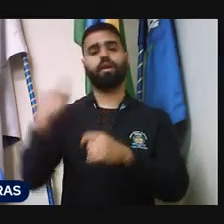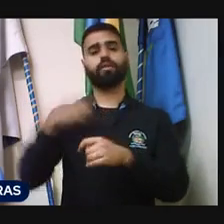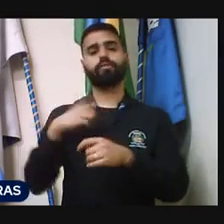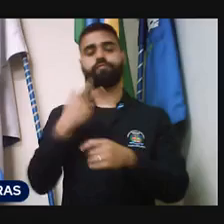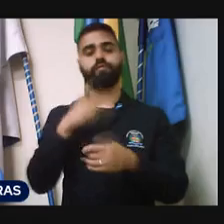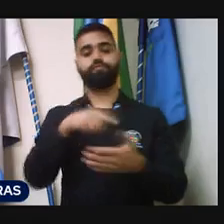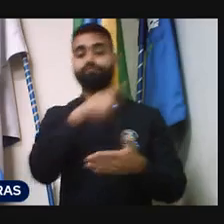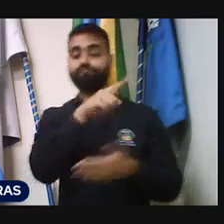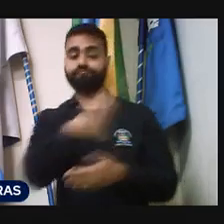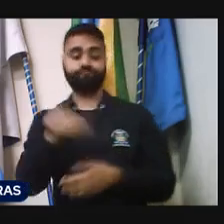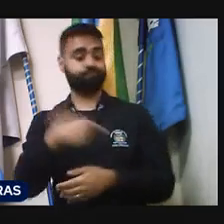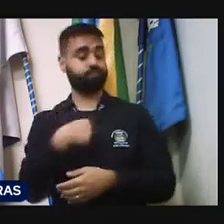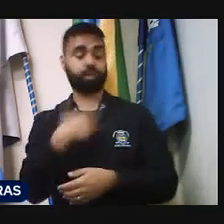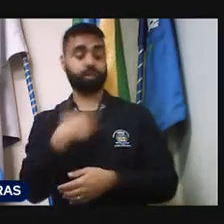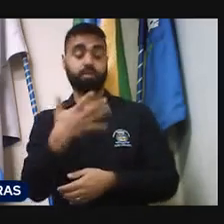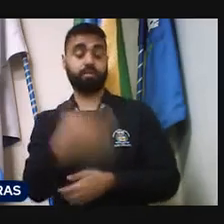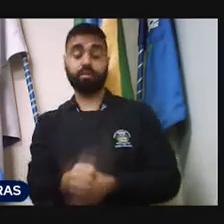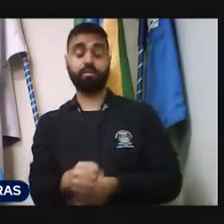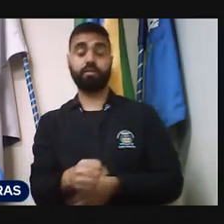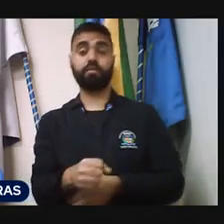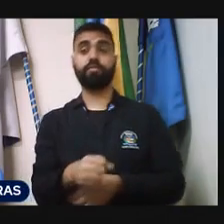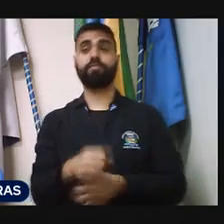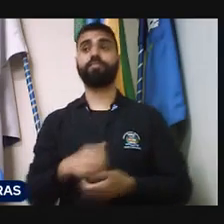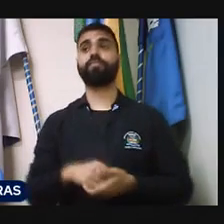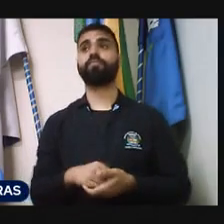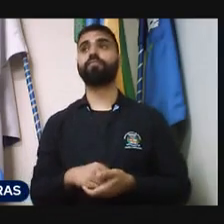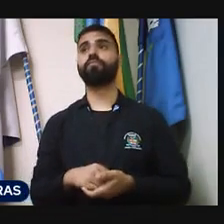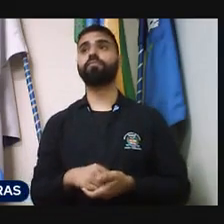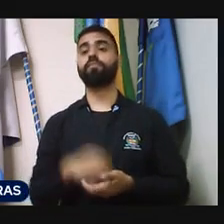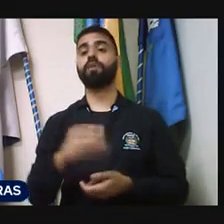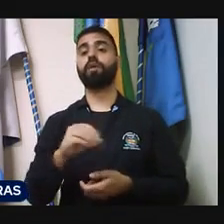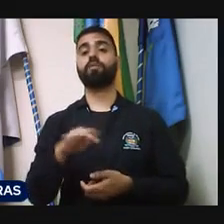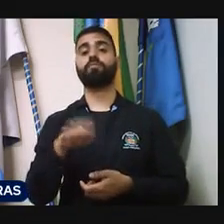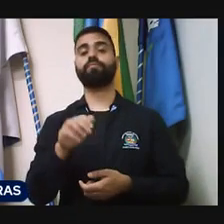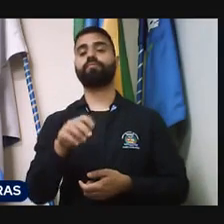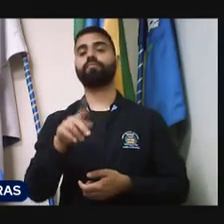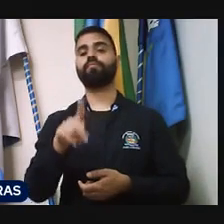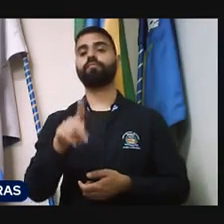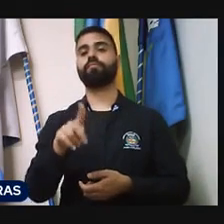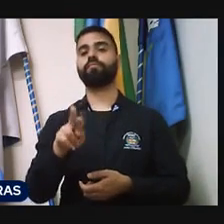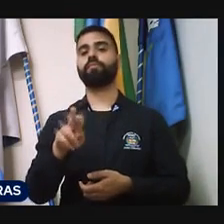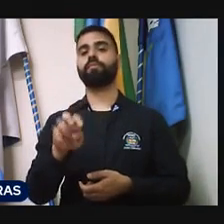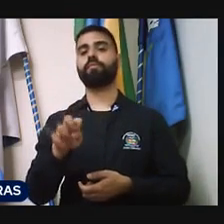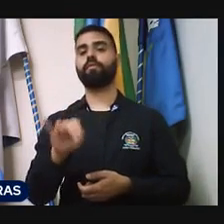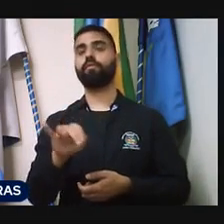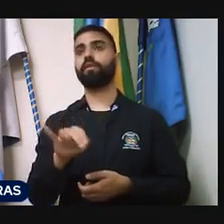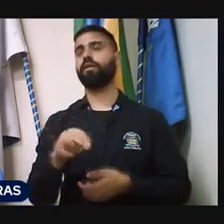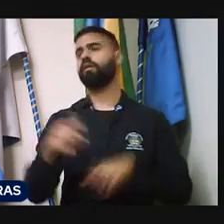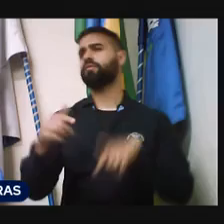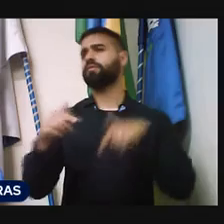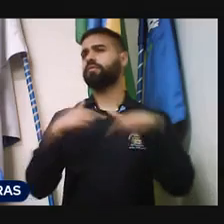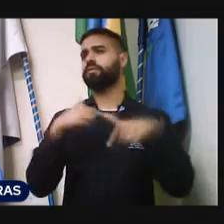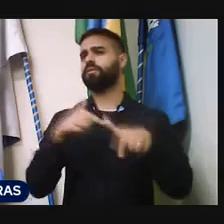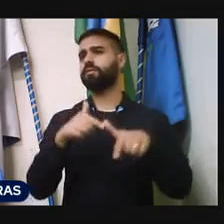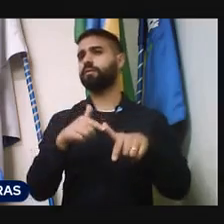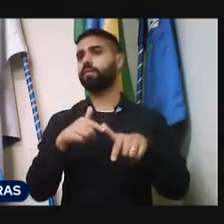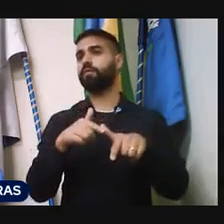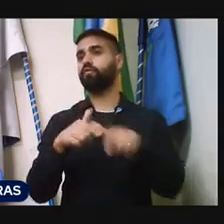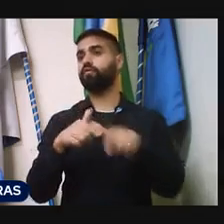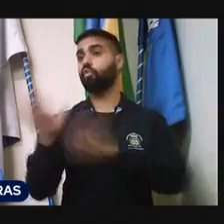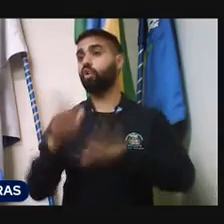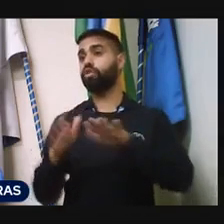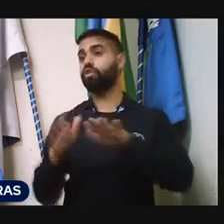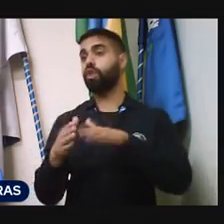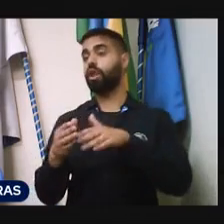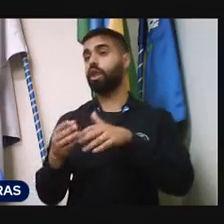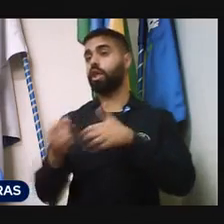e foi contra a prestação de contas do previ-rio 2012 ela era ela trabalhava né no controle interno